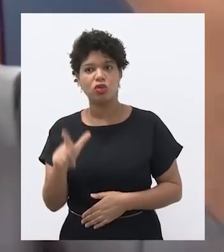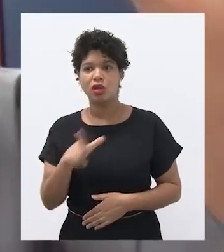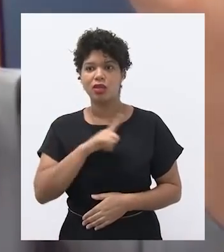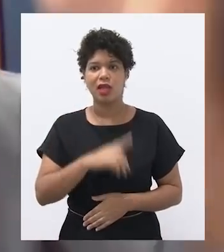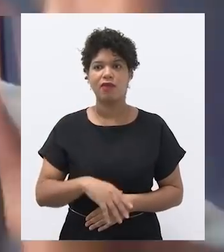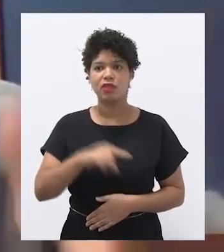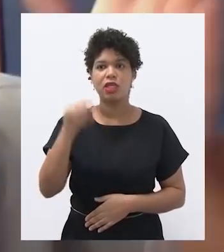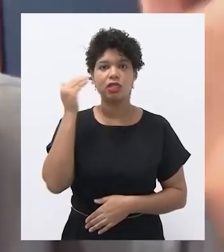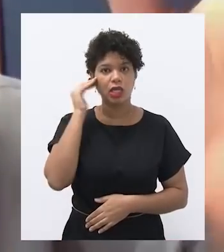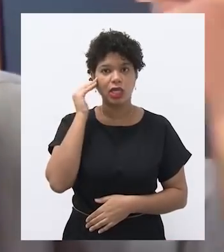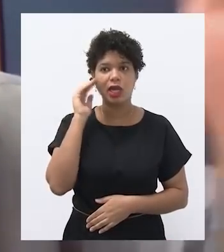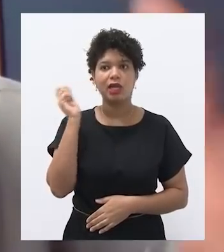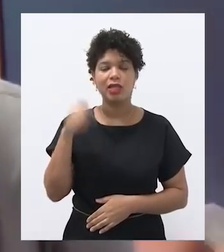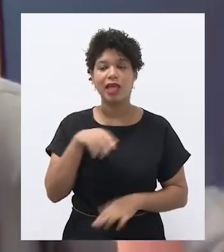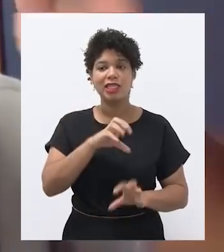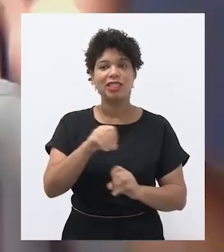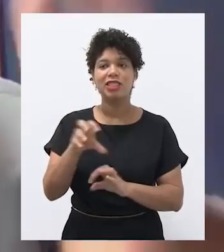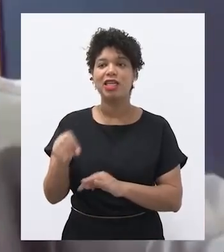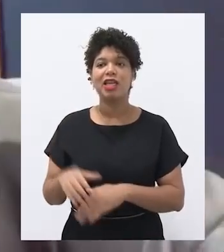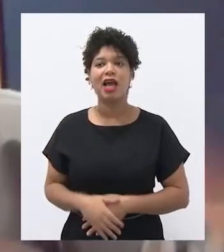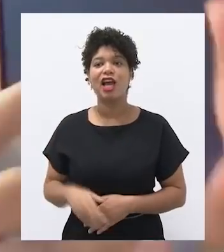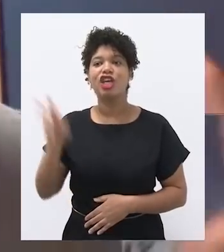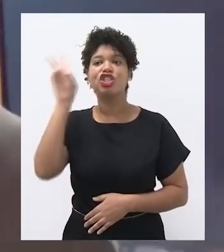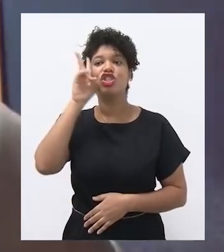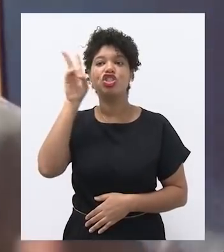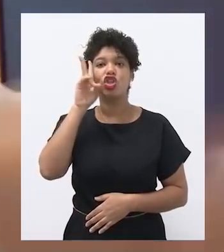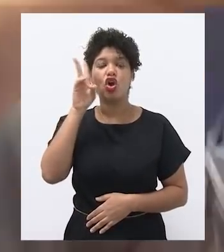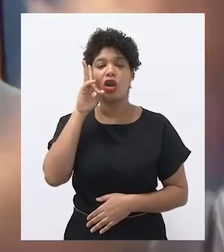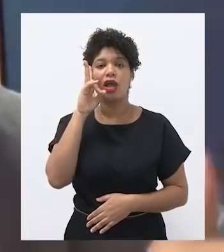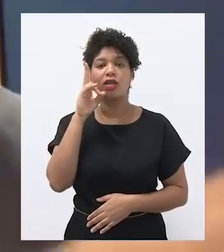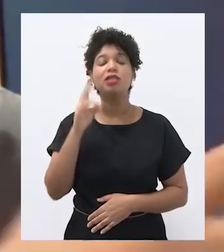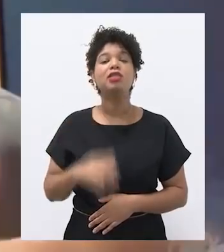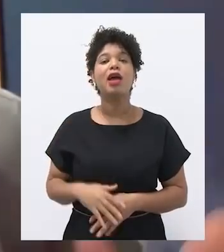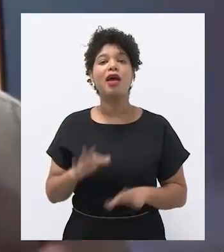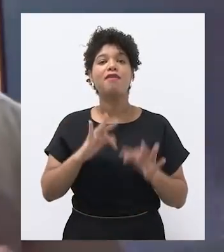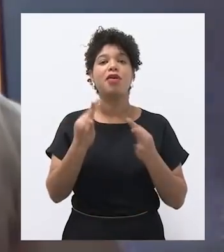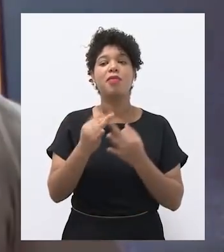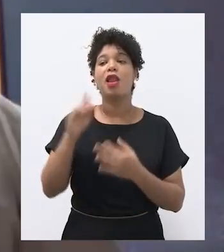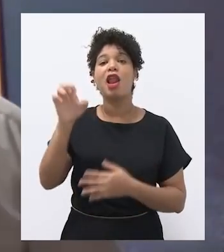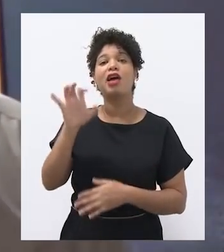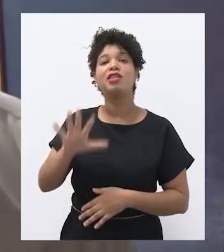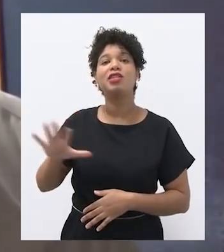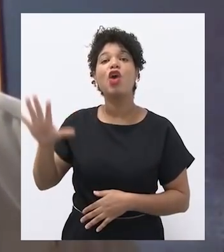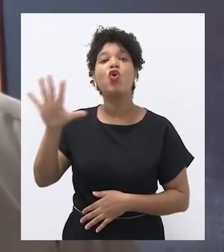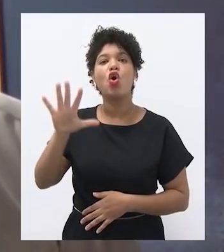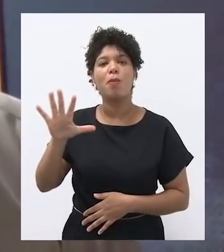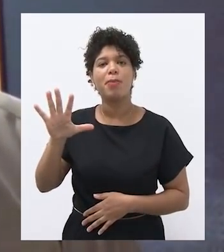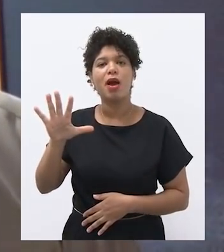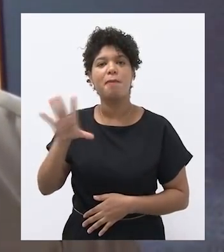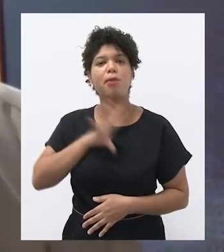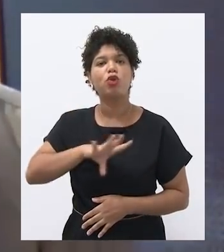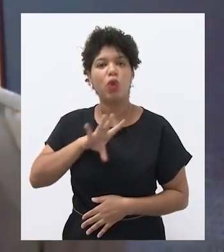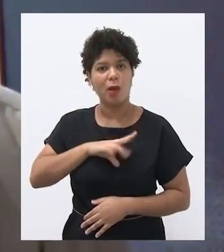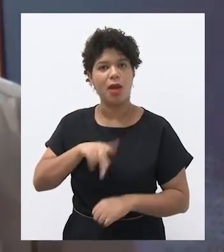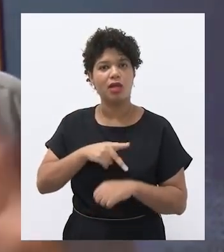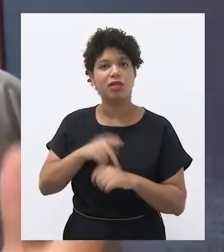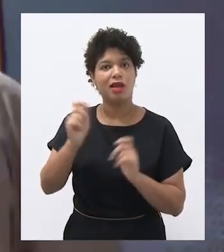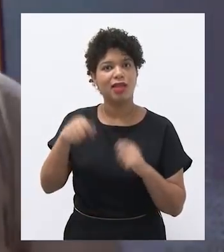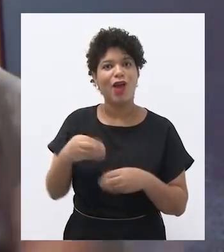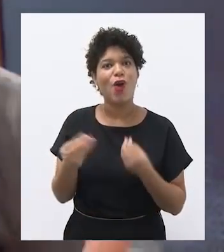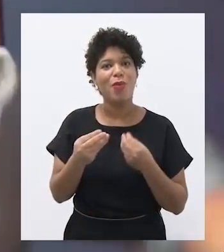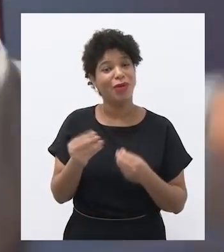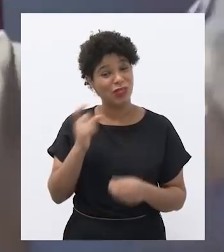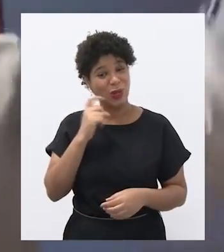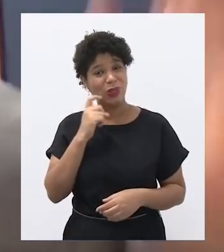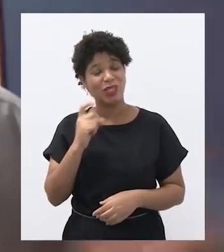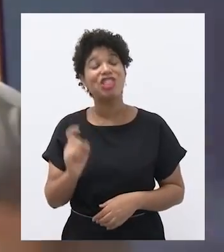vocês vão entender que dá para ensinar, por exemplo, a história da família real sob a ótica do TikTok. Você pode ensinar